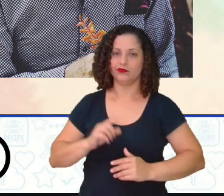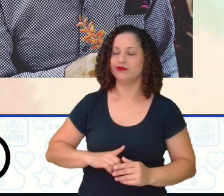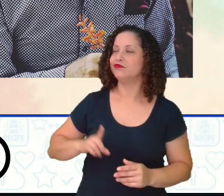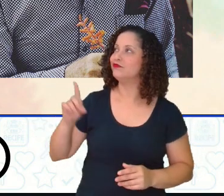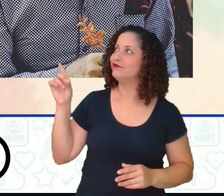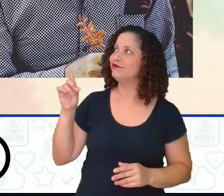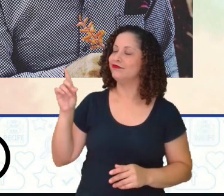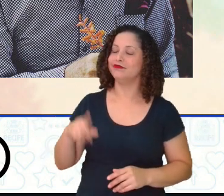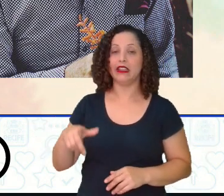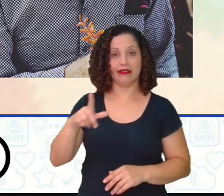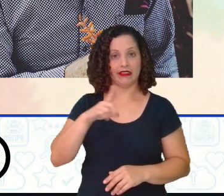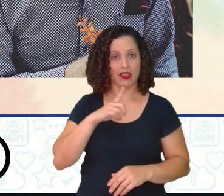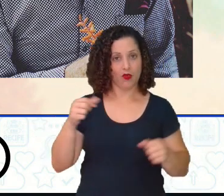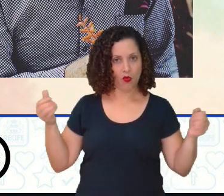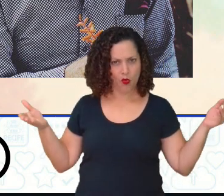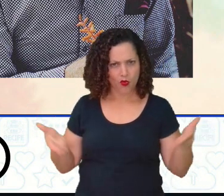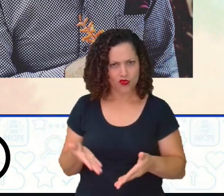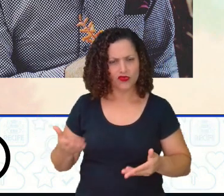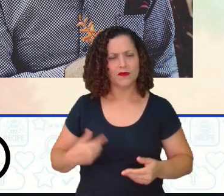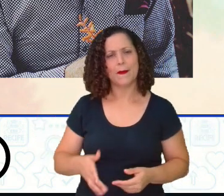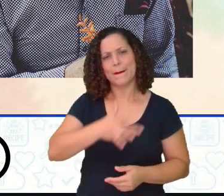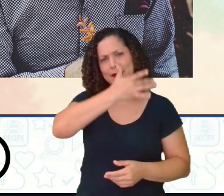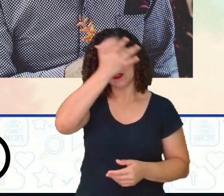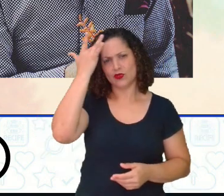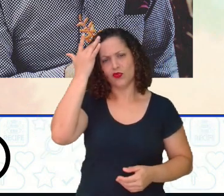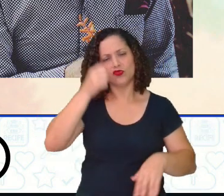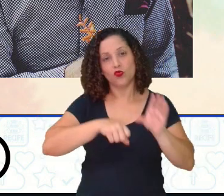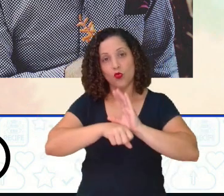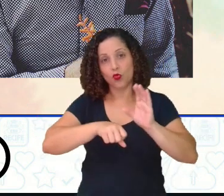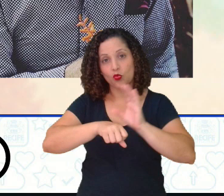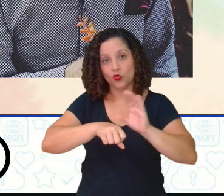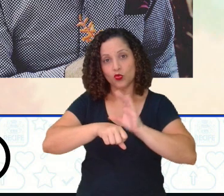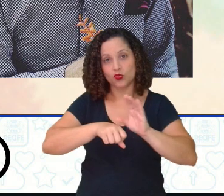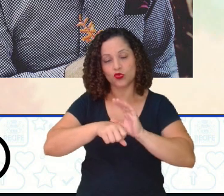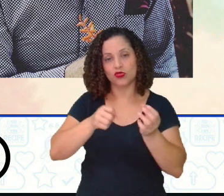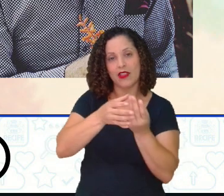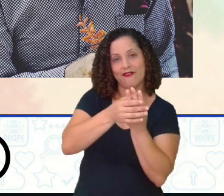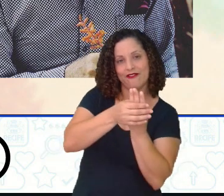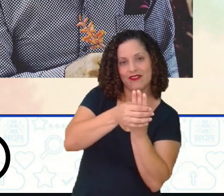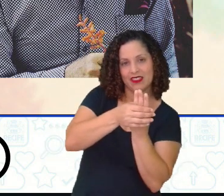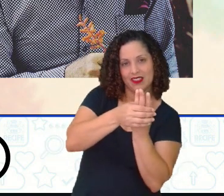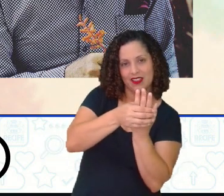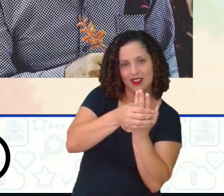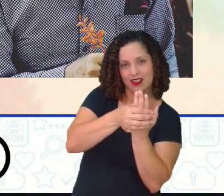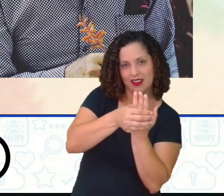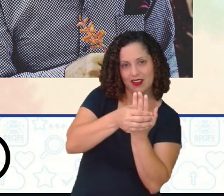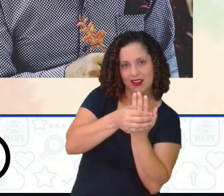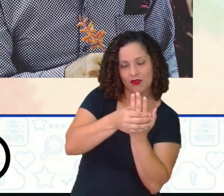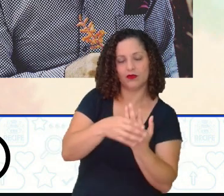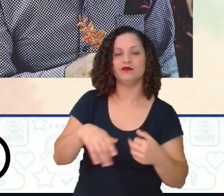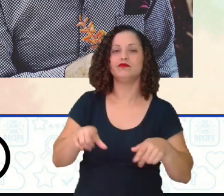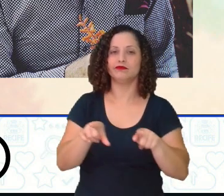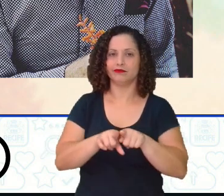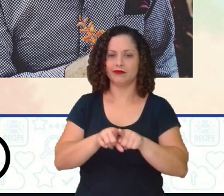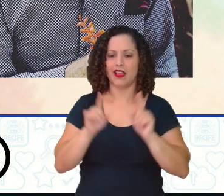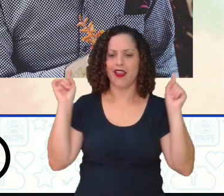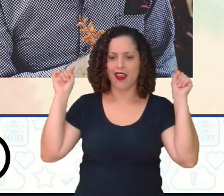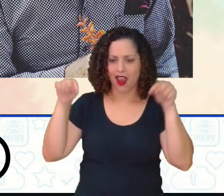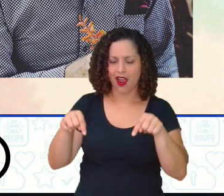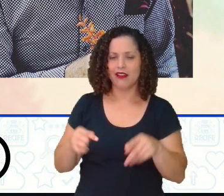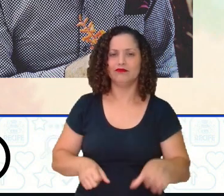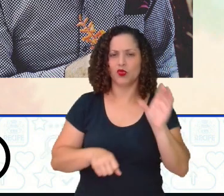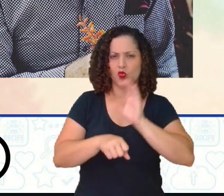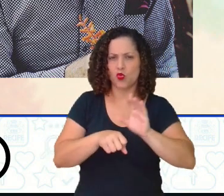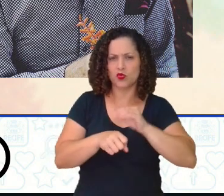E existem pessoas hoje, paisagistas, curso na Universidade Federal de Pernambuco, que existem pessoas que estão lá, olha, se